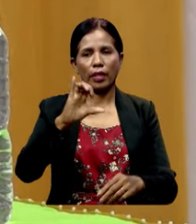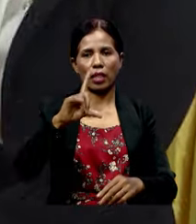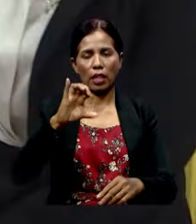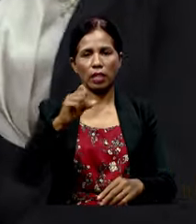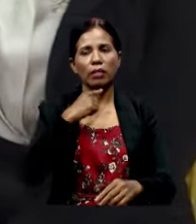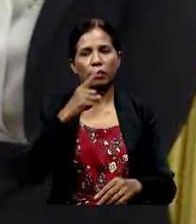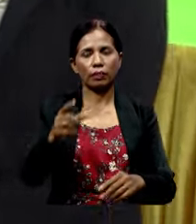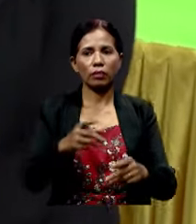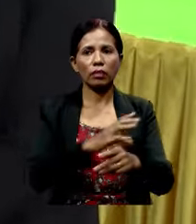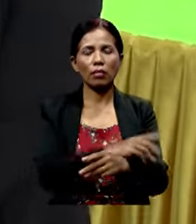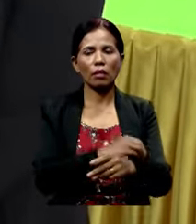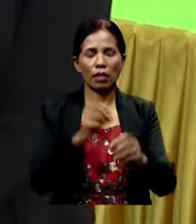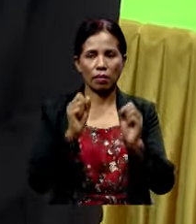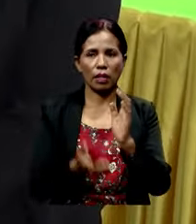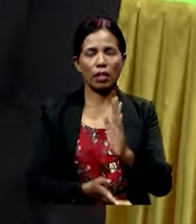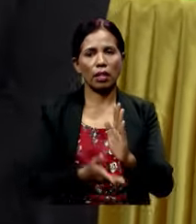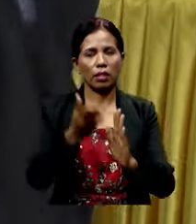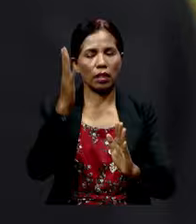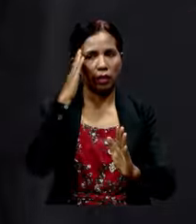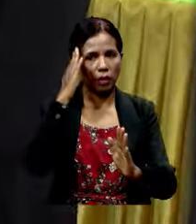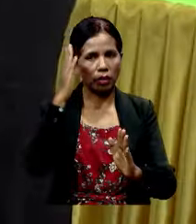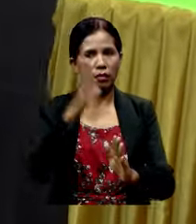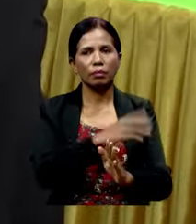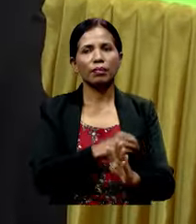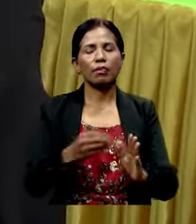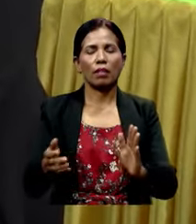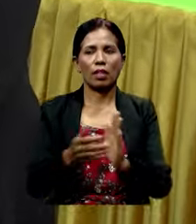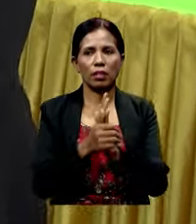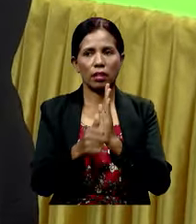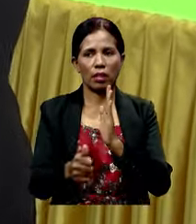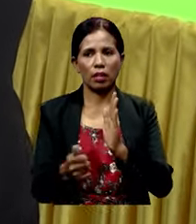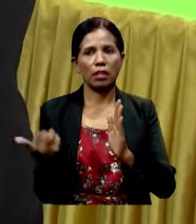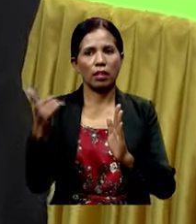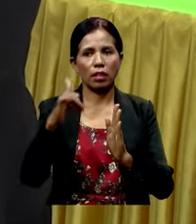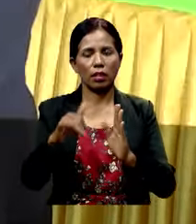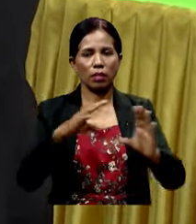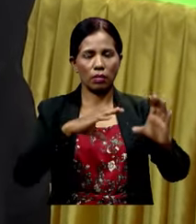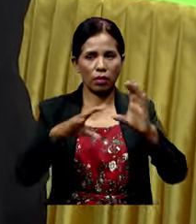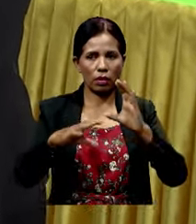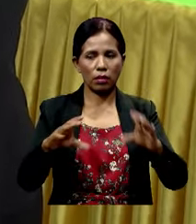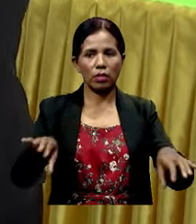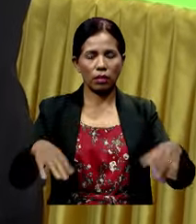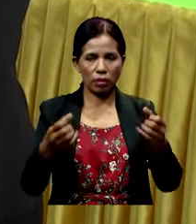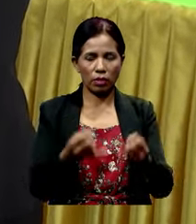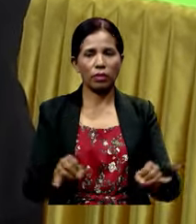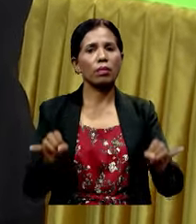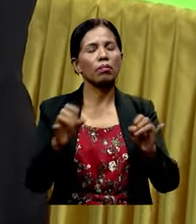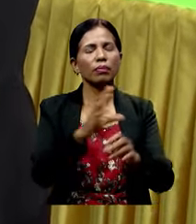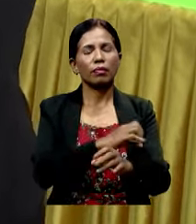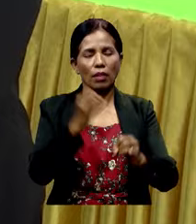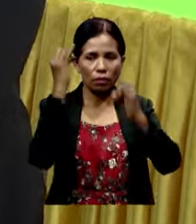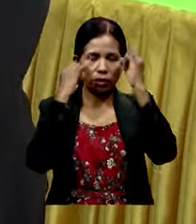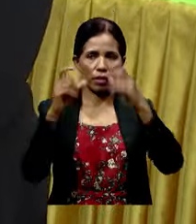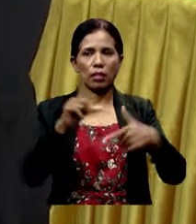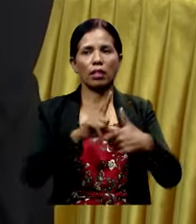o formação ne, bele hasa conhecimento no habilidade formando cirenian e a área comunicação no serviço de informação e a linha